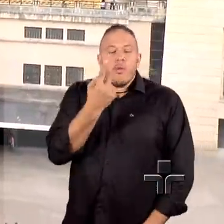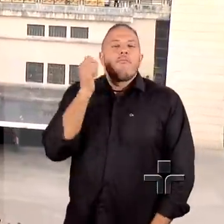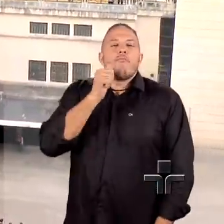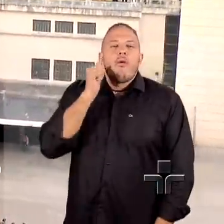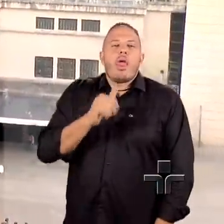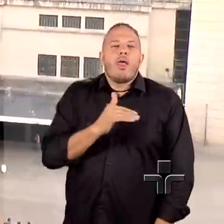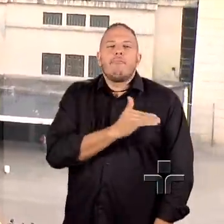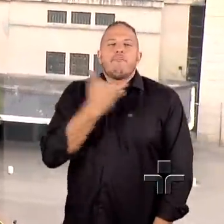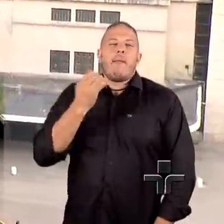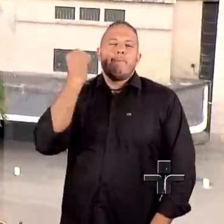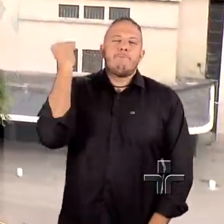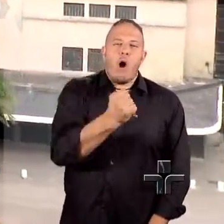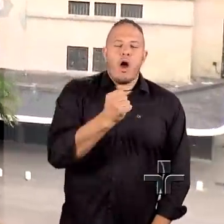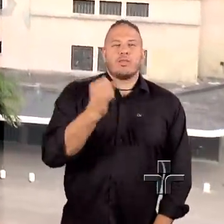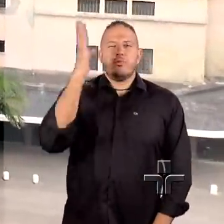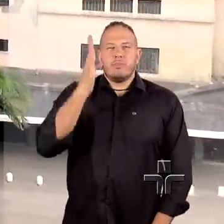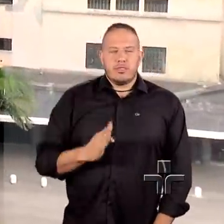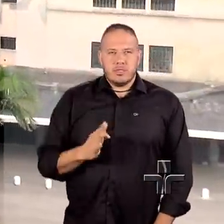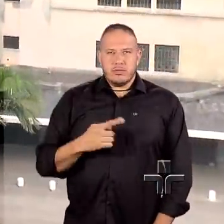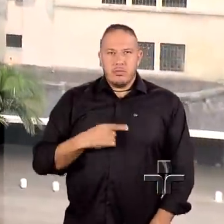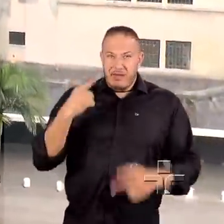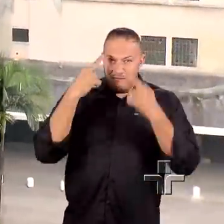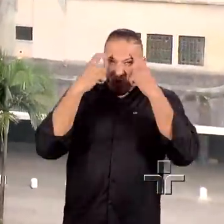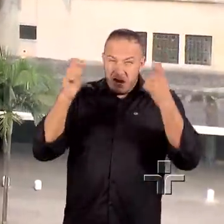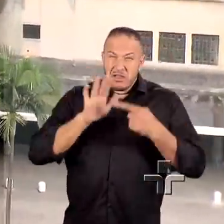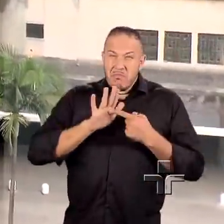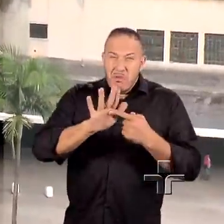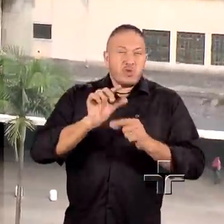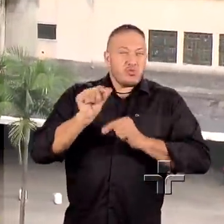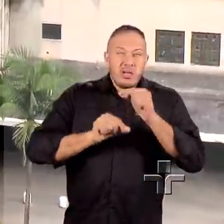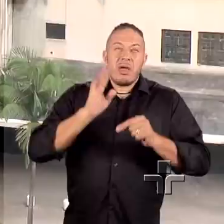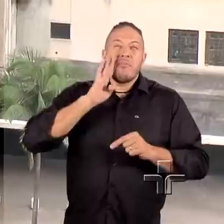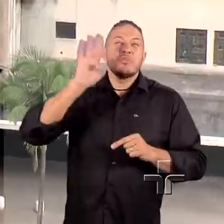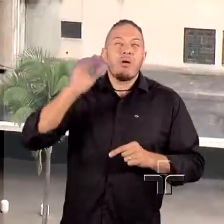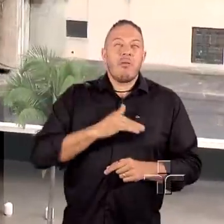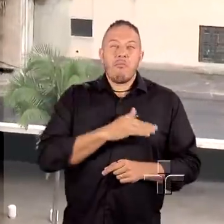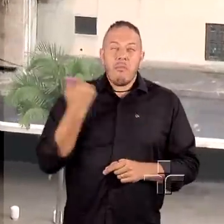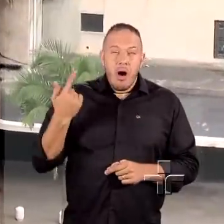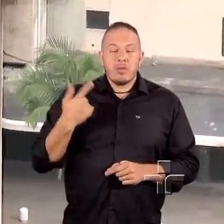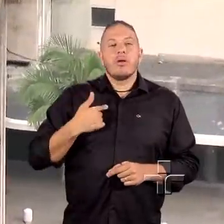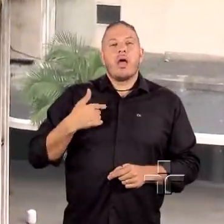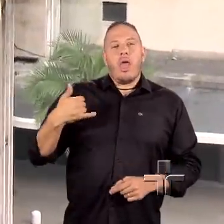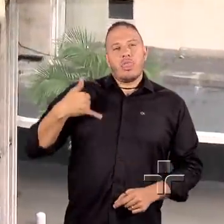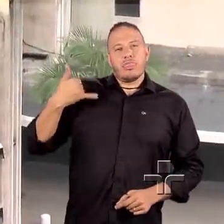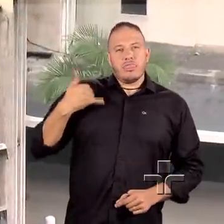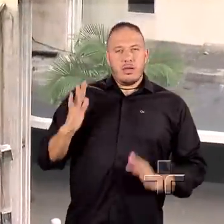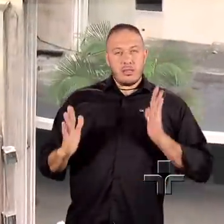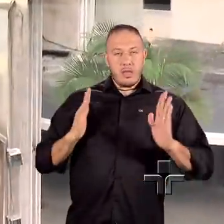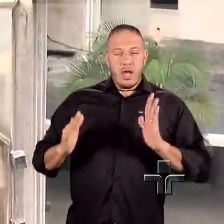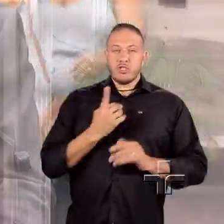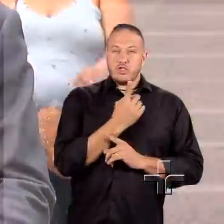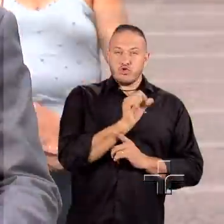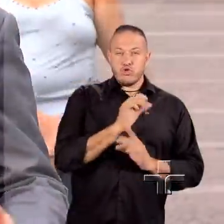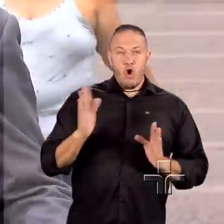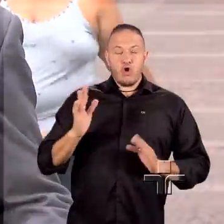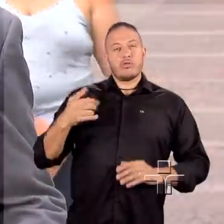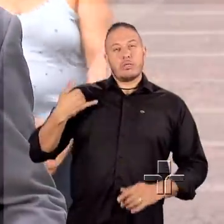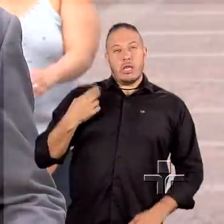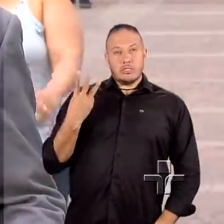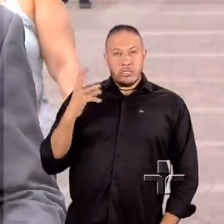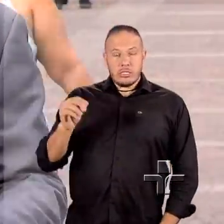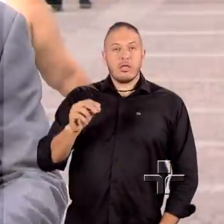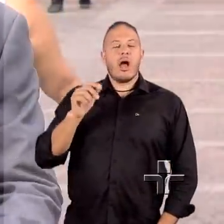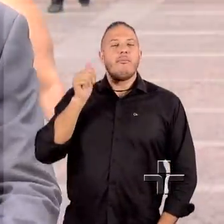país. O mapa da violência mostra a característica predominante dessas mortes, entre 18 e 30 anos e negra. E, na maioria